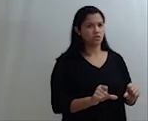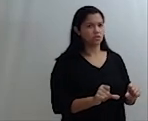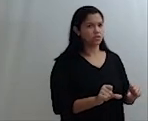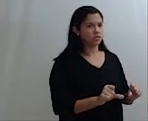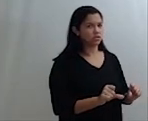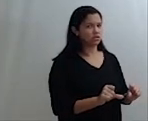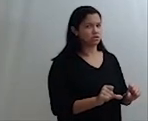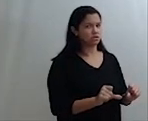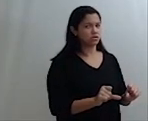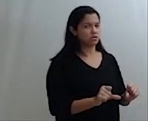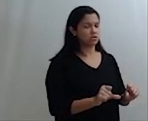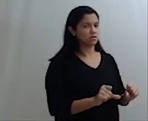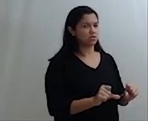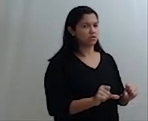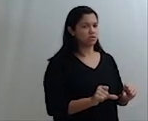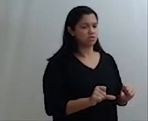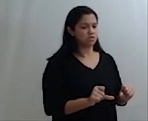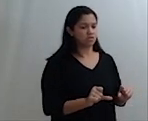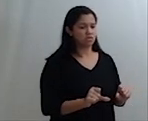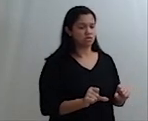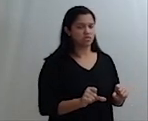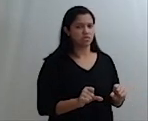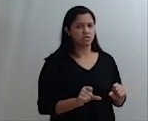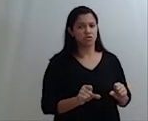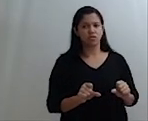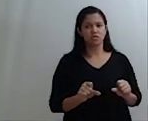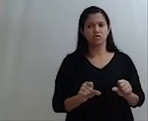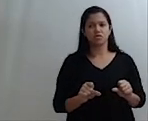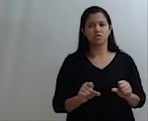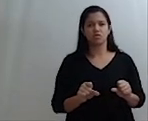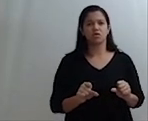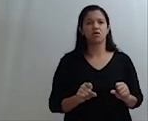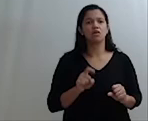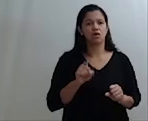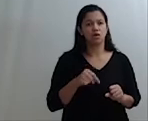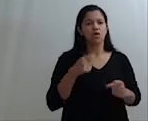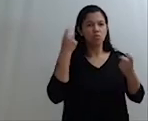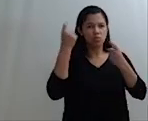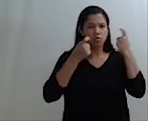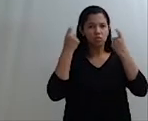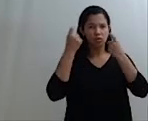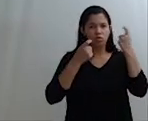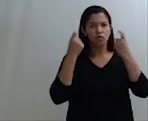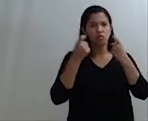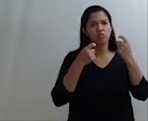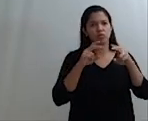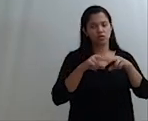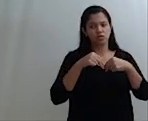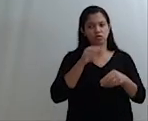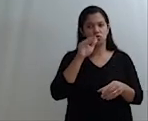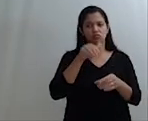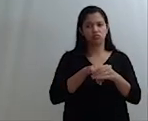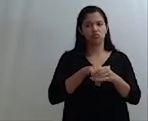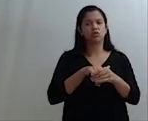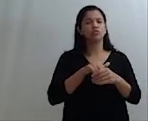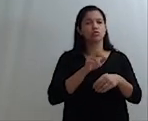a preservação de um de um princípio eu me preocupo com isso e por conta disso Eu voto com a ilustre